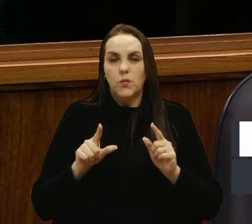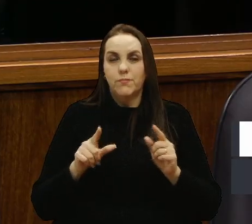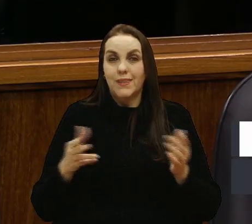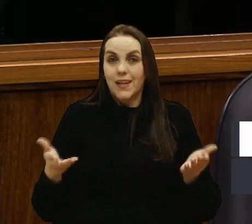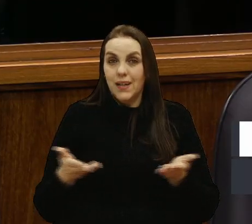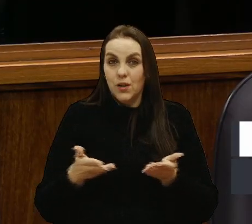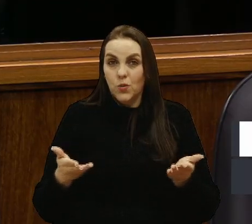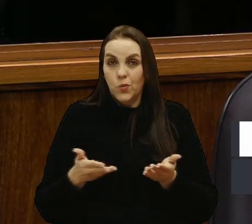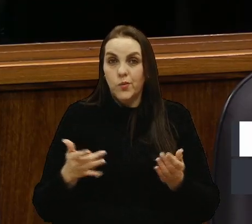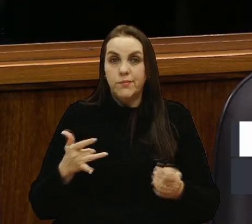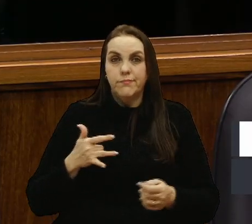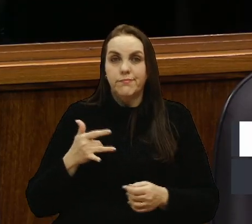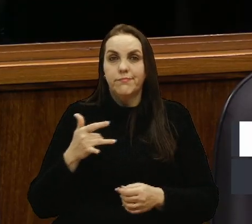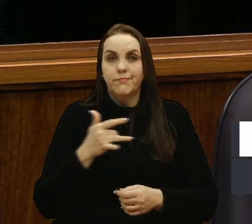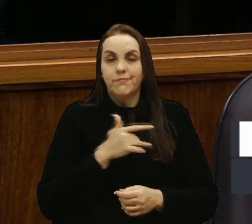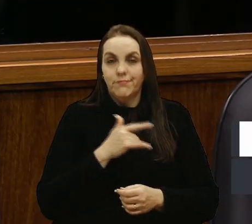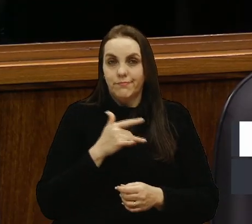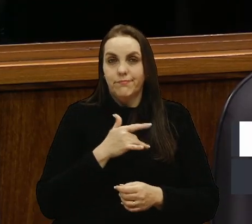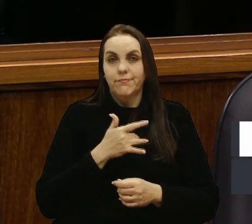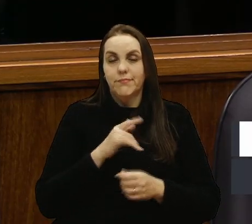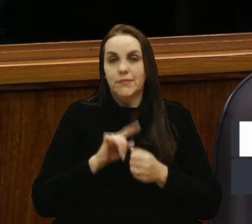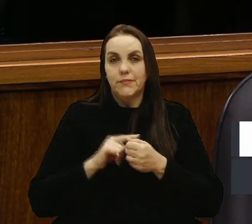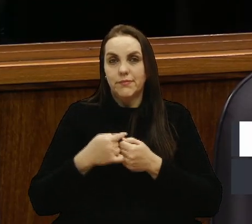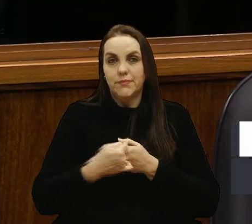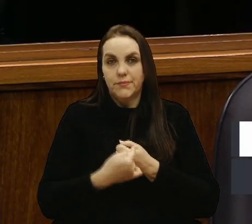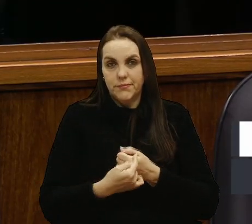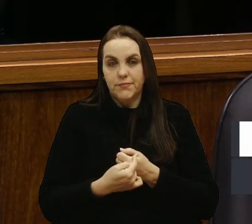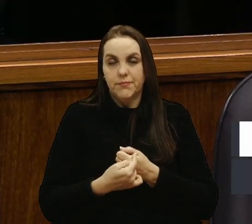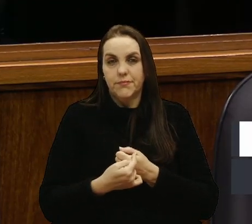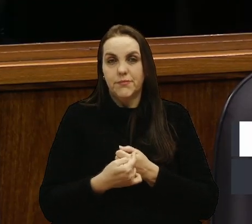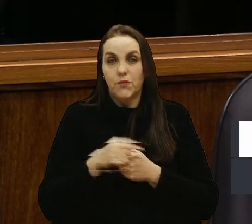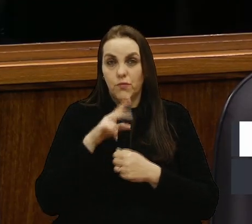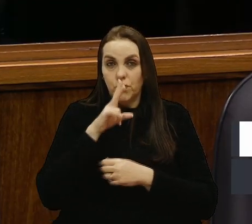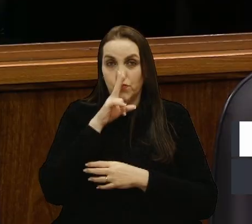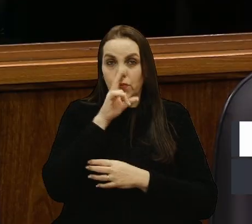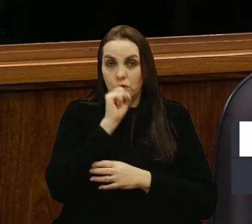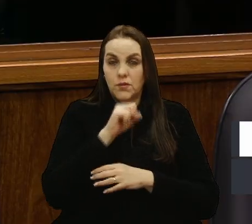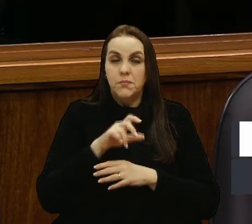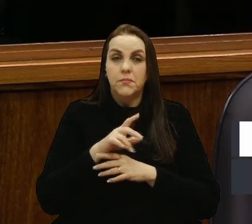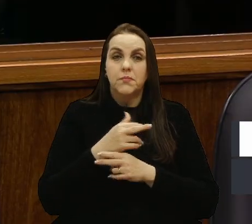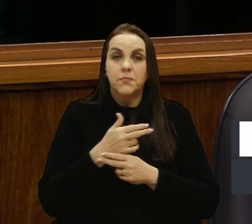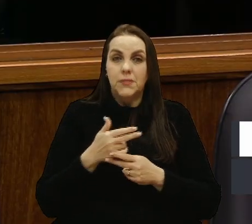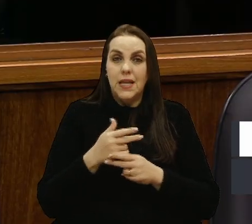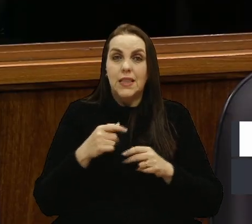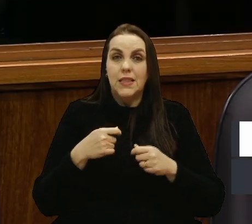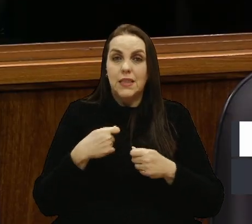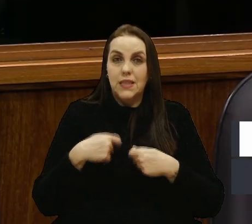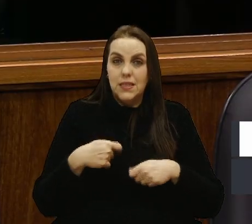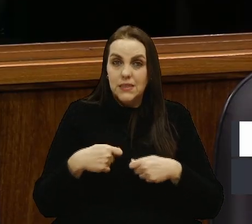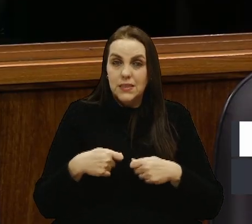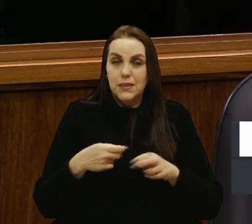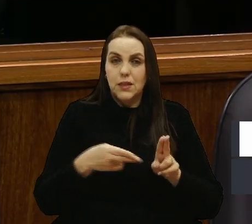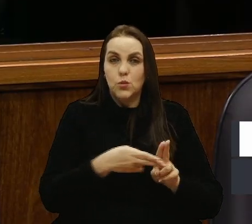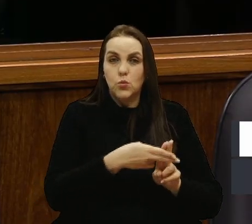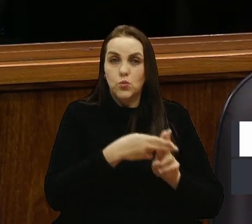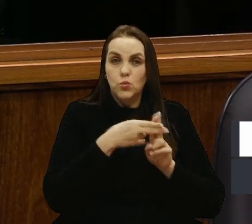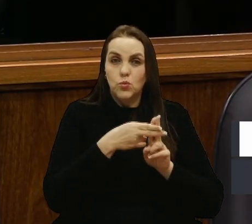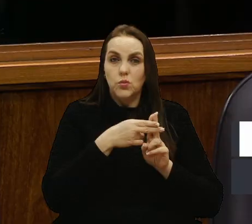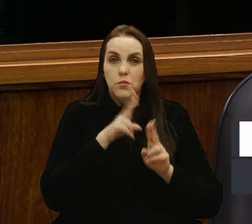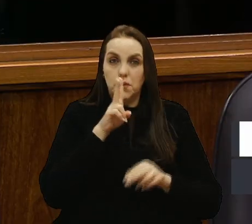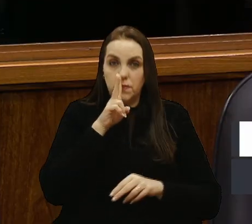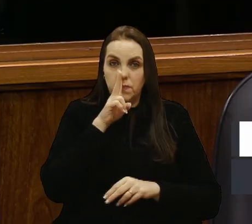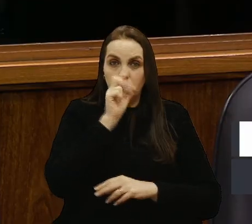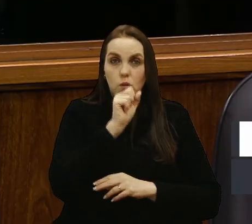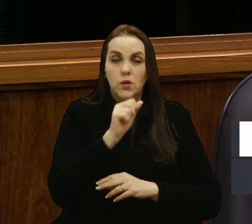situação da saúde do nosso município, o fortalecimento e a necessidade do SUS forte, da